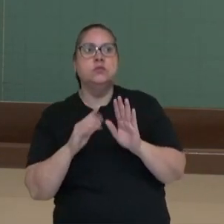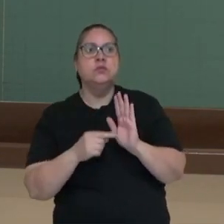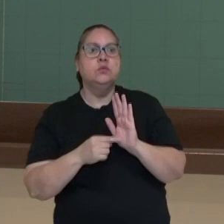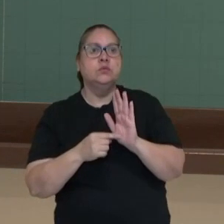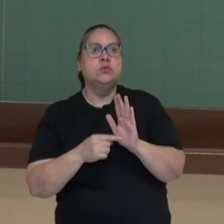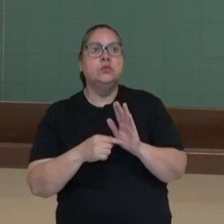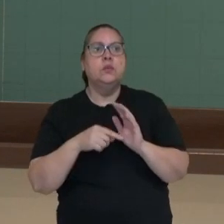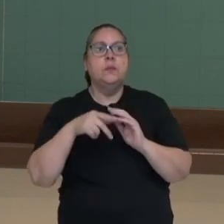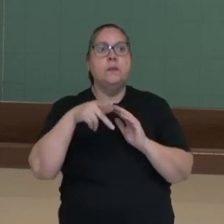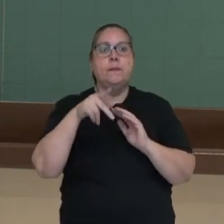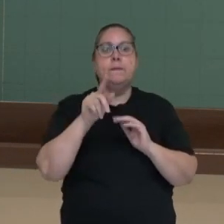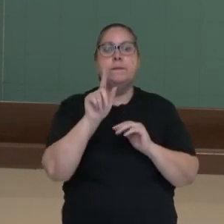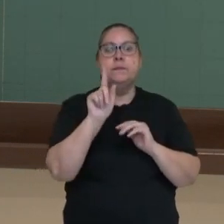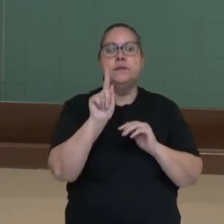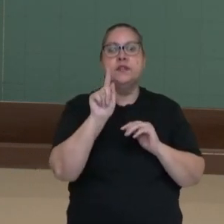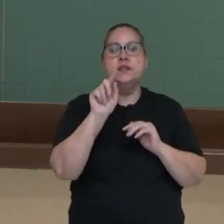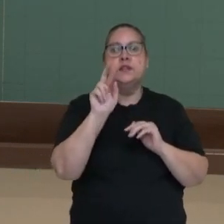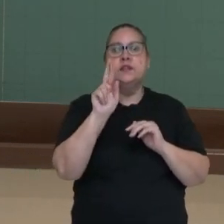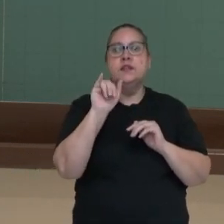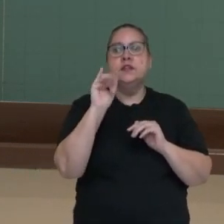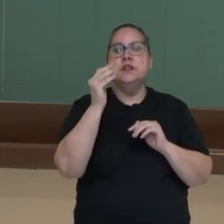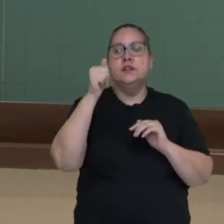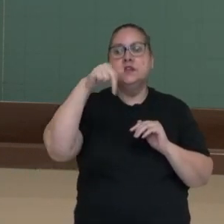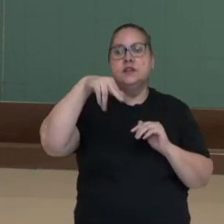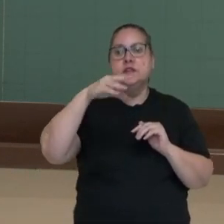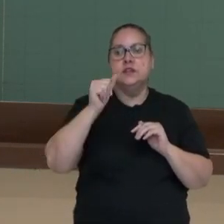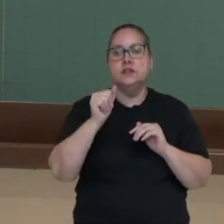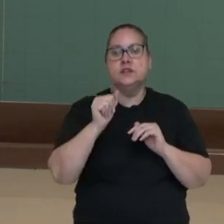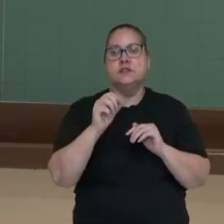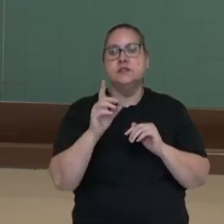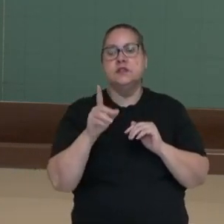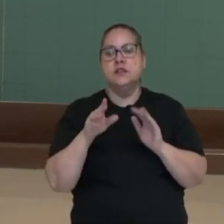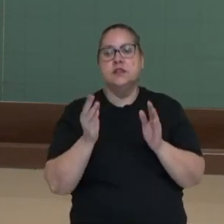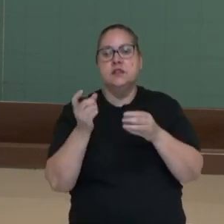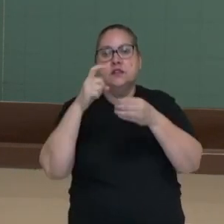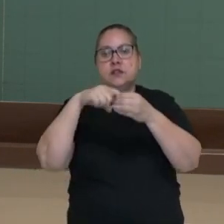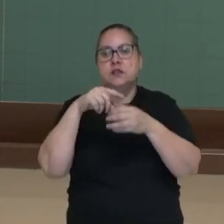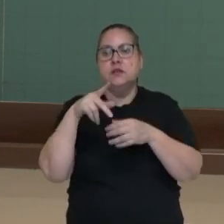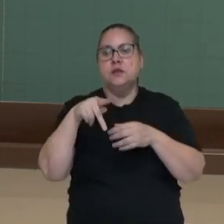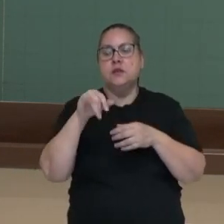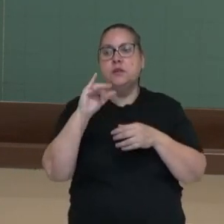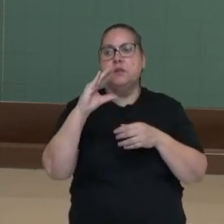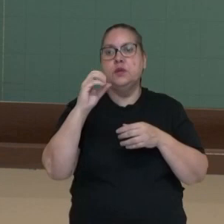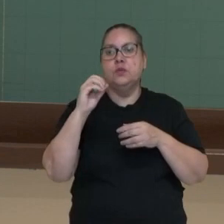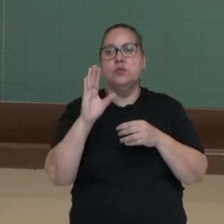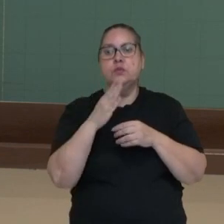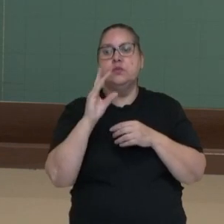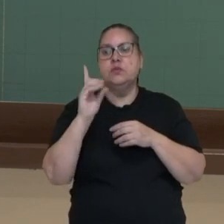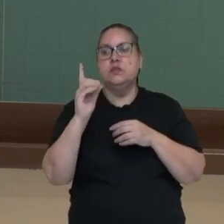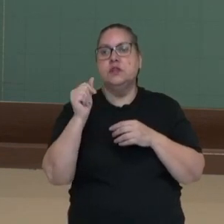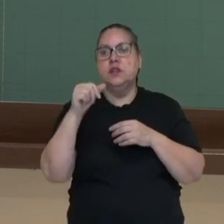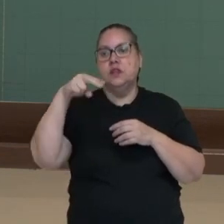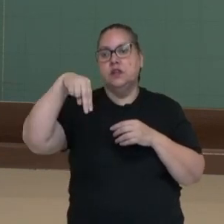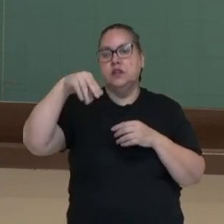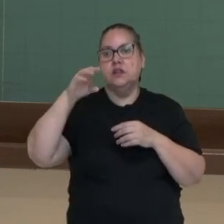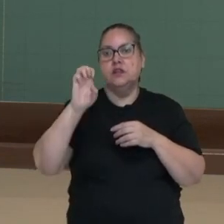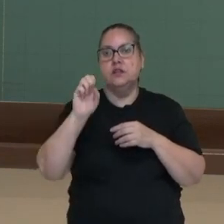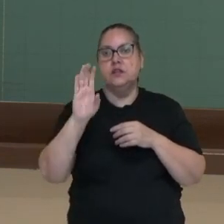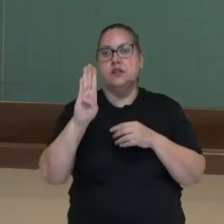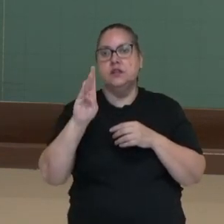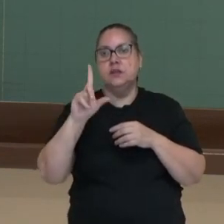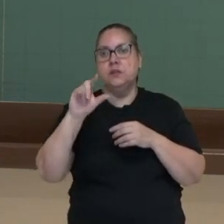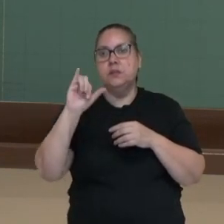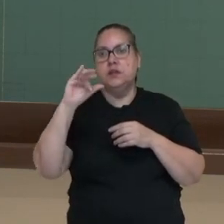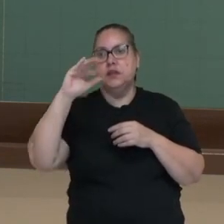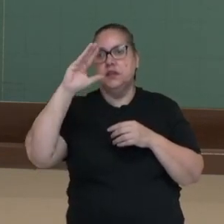destacamos o Planalto das Guianas, onde está o Pico da Neblina, o Planalto Meridional, que também compõe parte da região